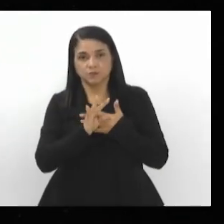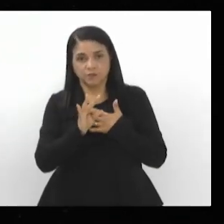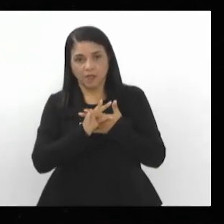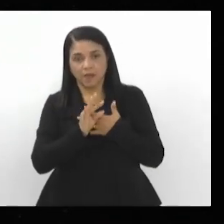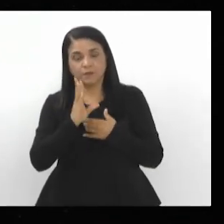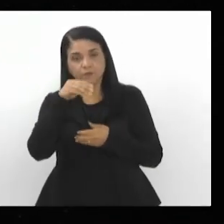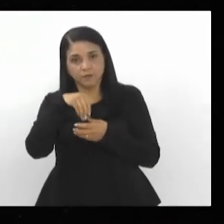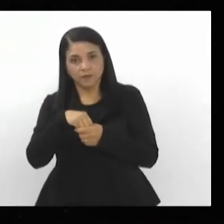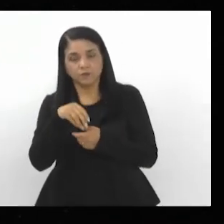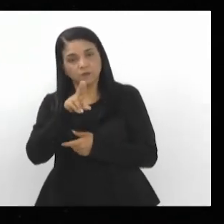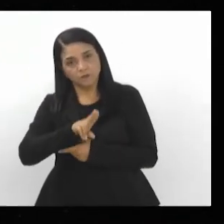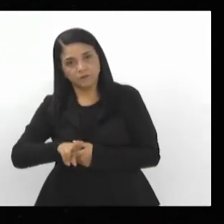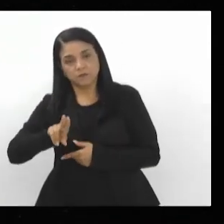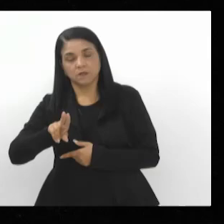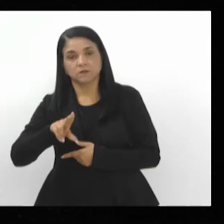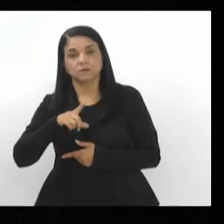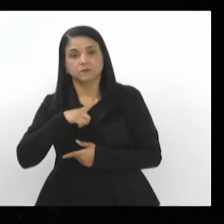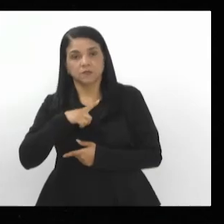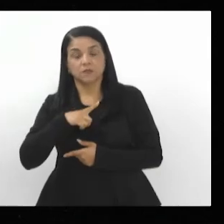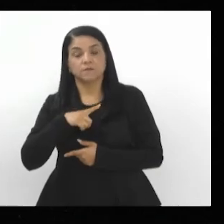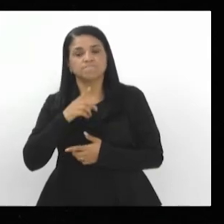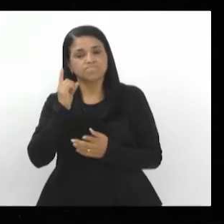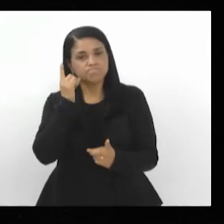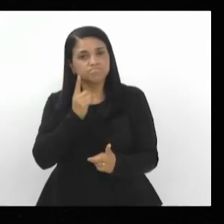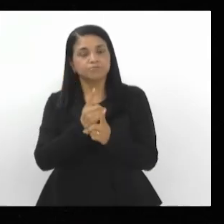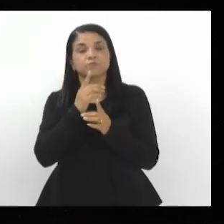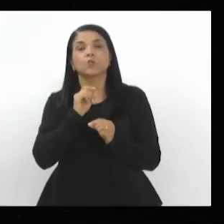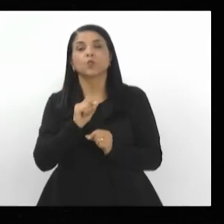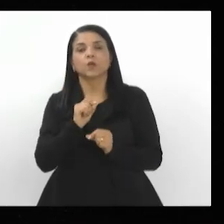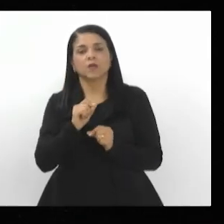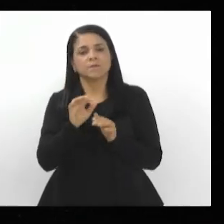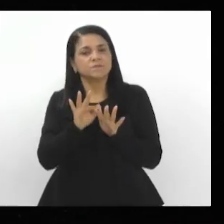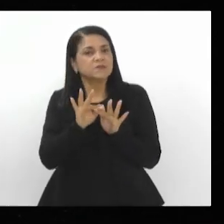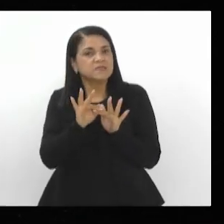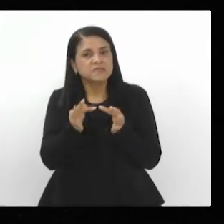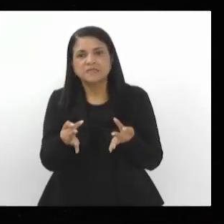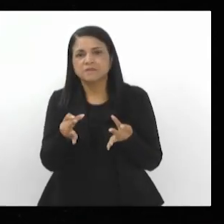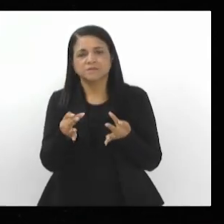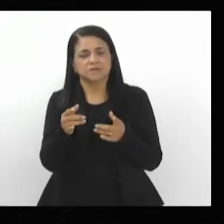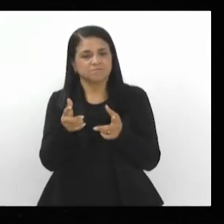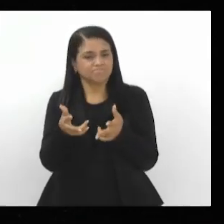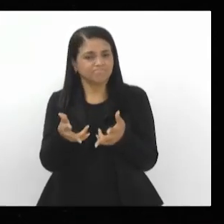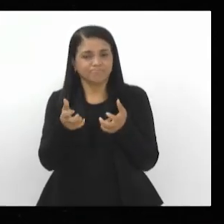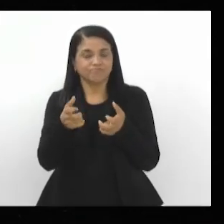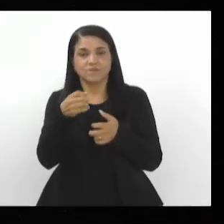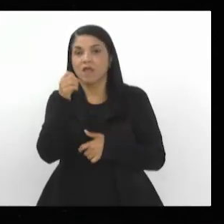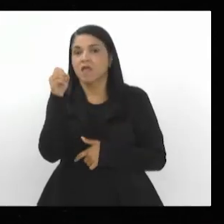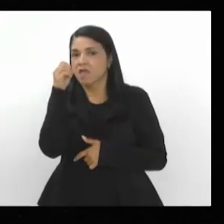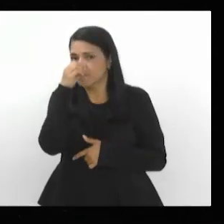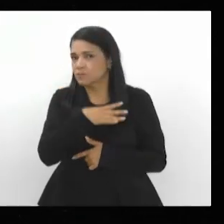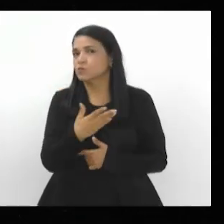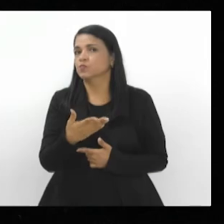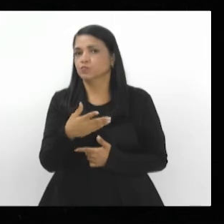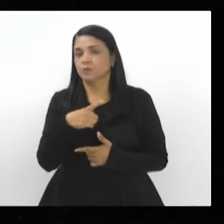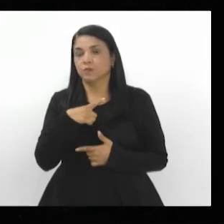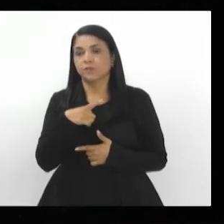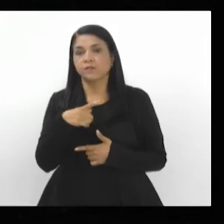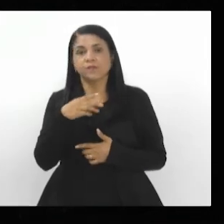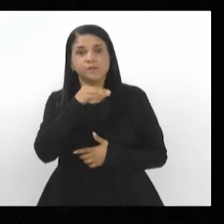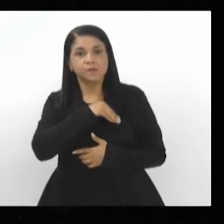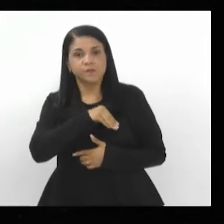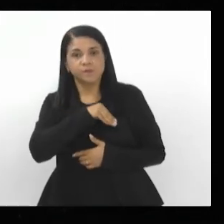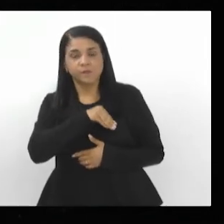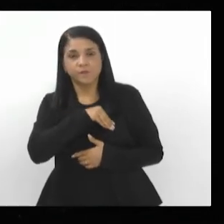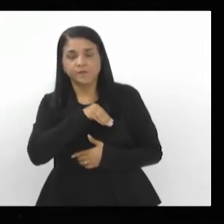dessa instituição. A constatação é simples, é nítida e é absurda. Os salários